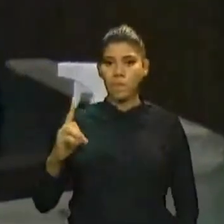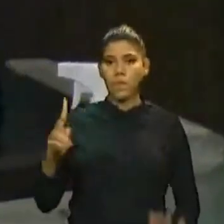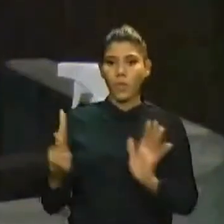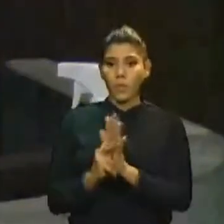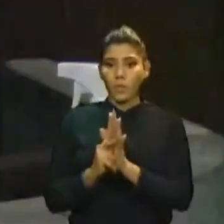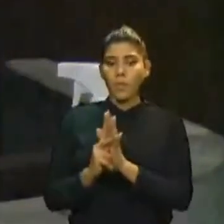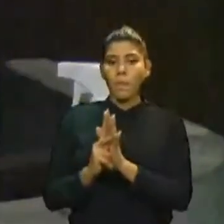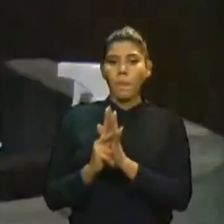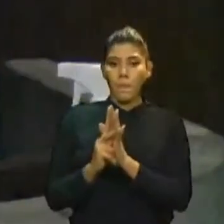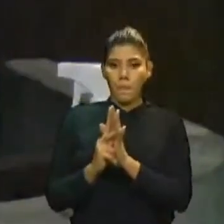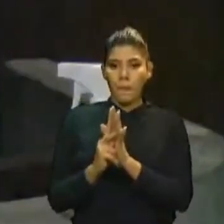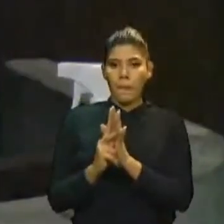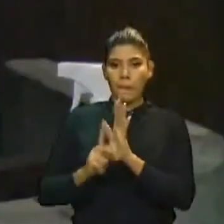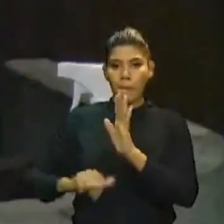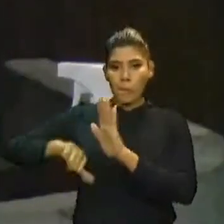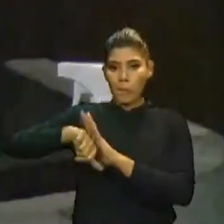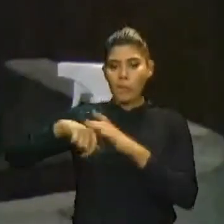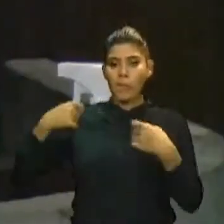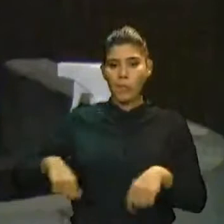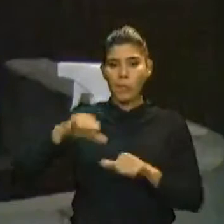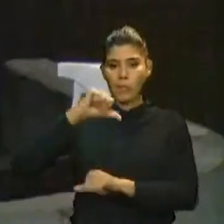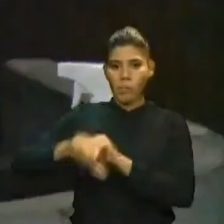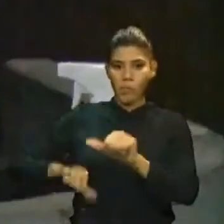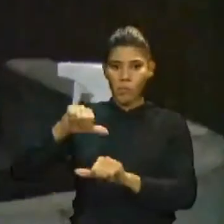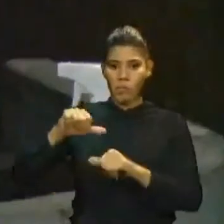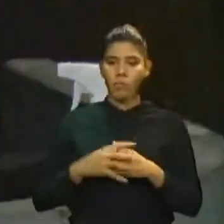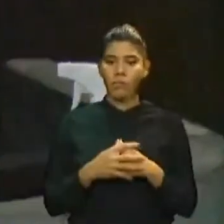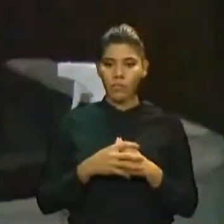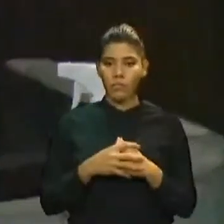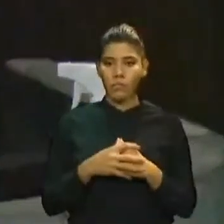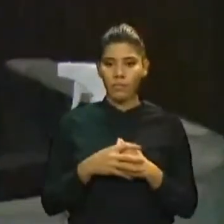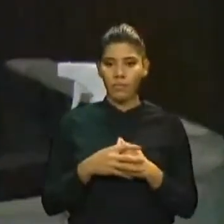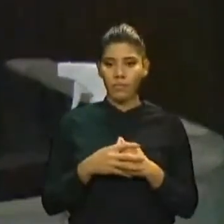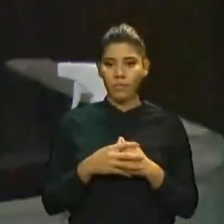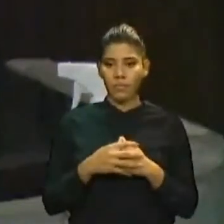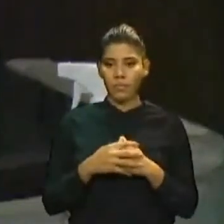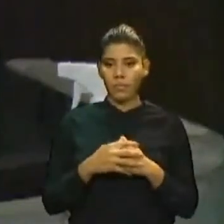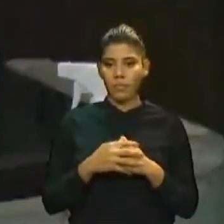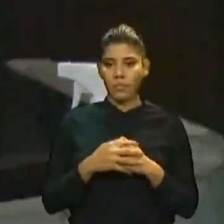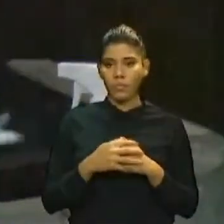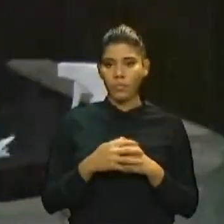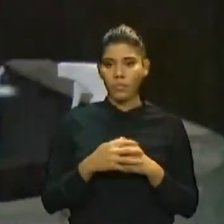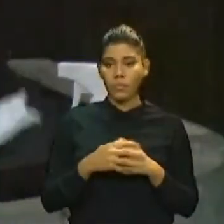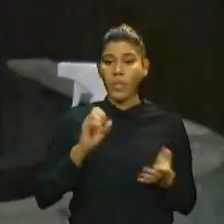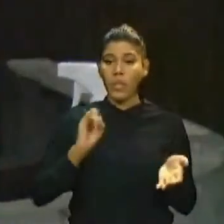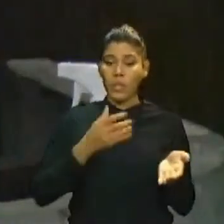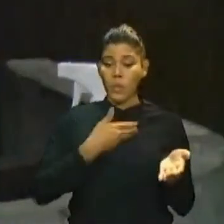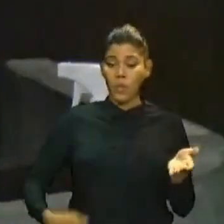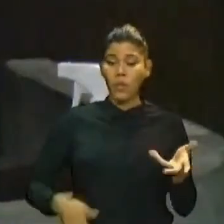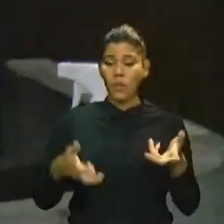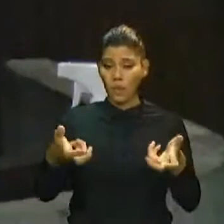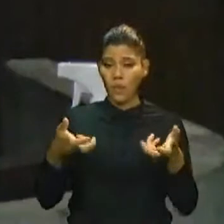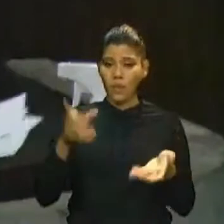próprio crime, isso precisa ser modificado. Isso precisa ser modificado. E se o governo quer